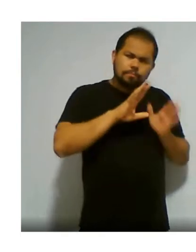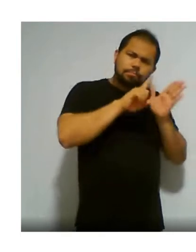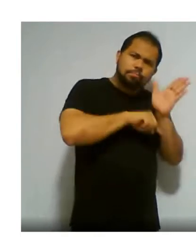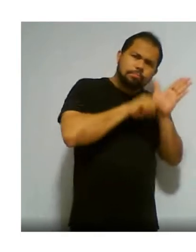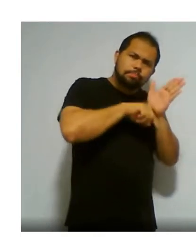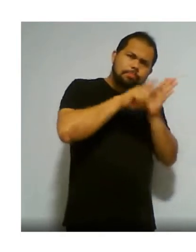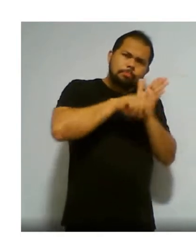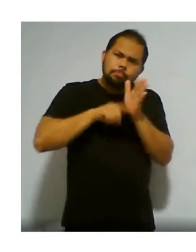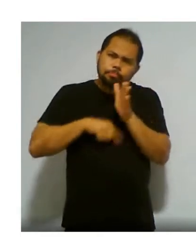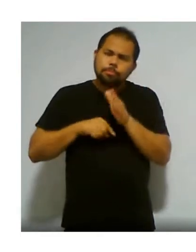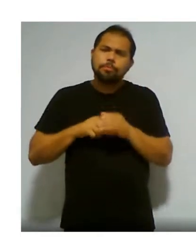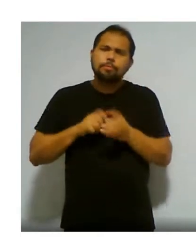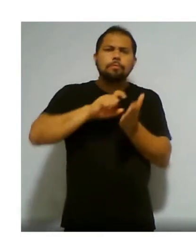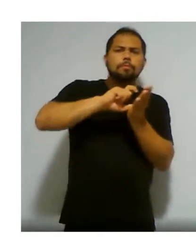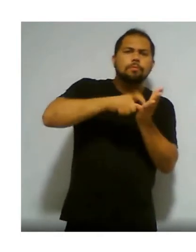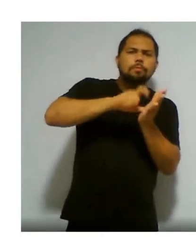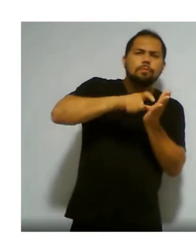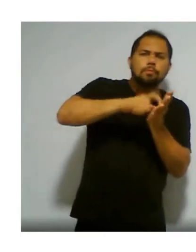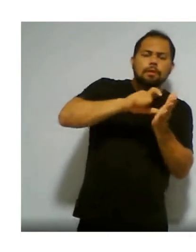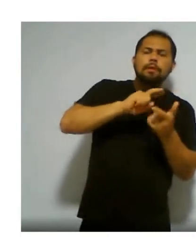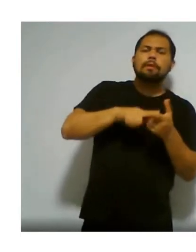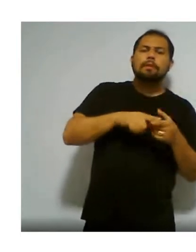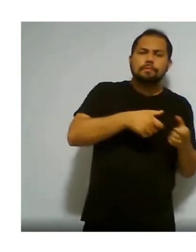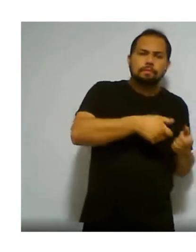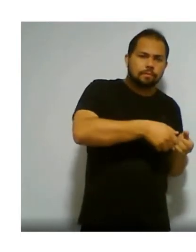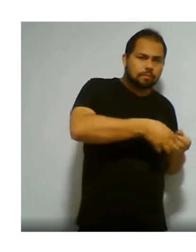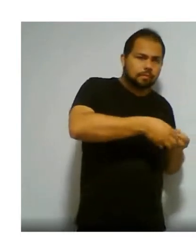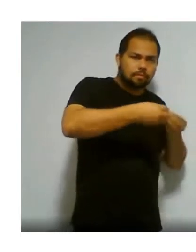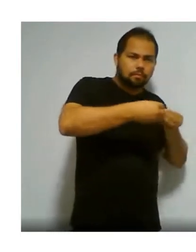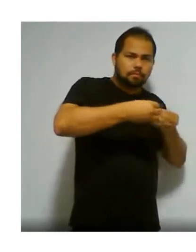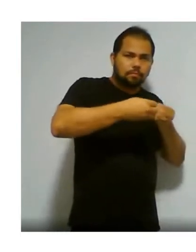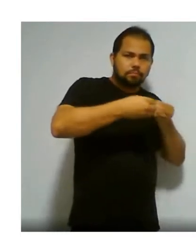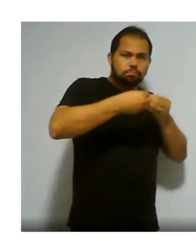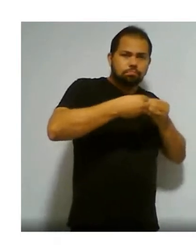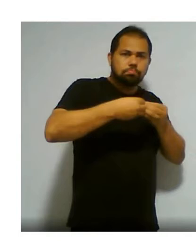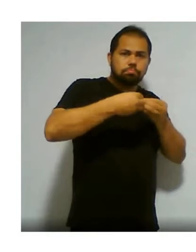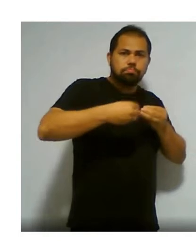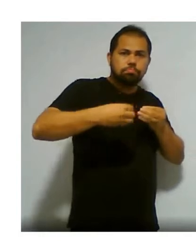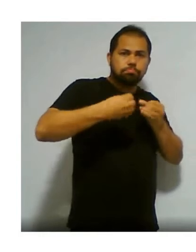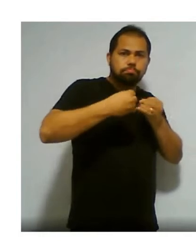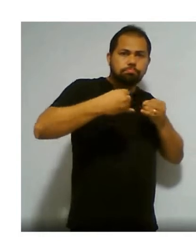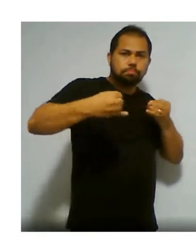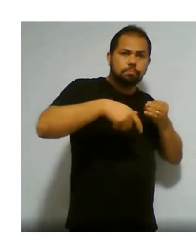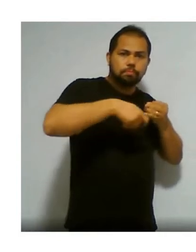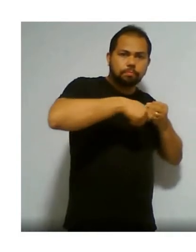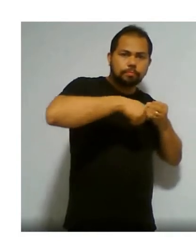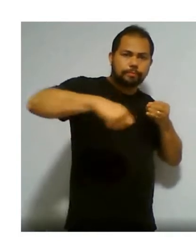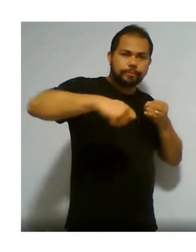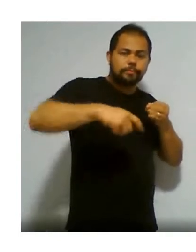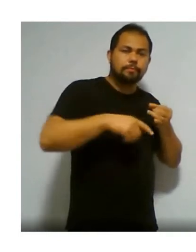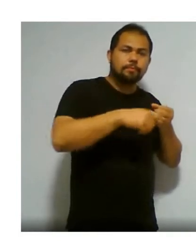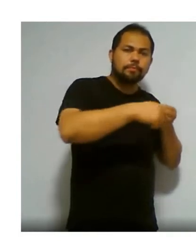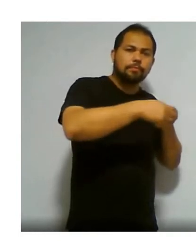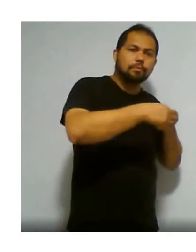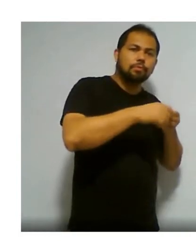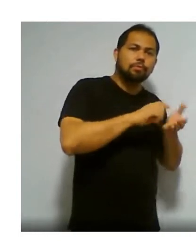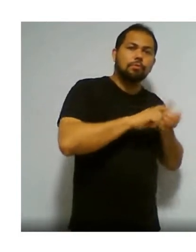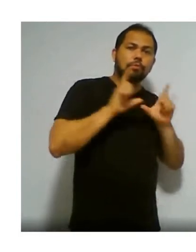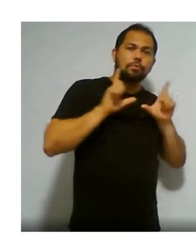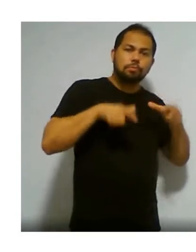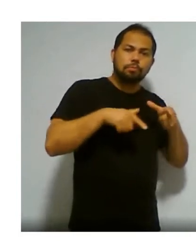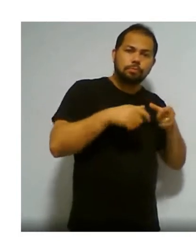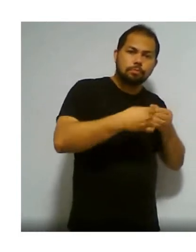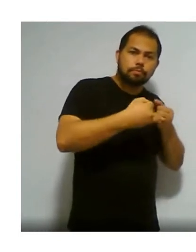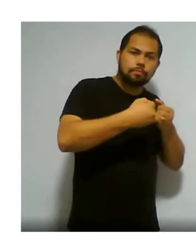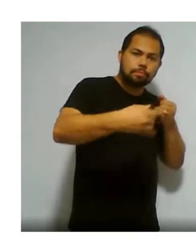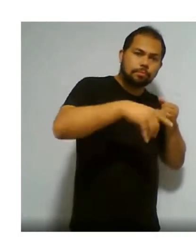o HD vai estar encaixado na placa-mãe, você tira o cabo, tanto do HD quanto da placa-mãe. Foi aquilo que a gente fez. A gente retira todos os cabos, todas as conexões,